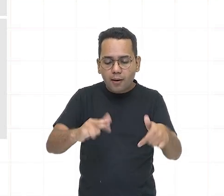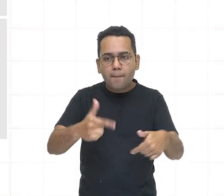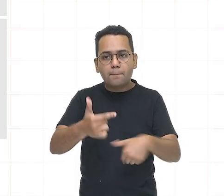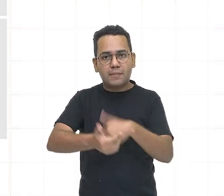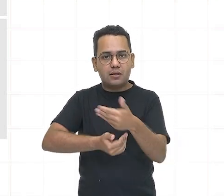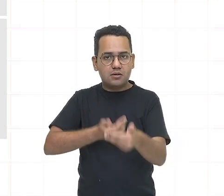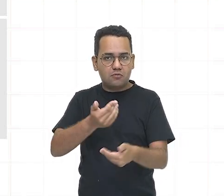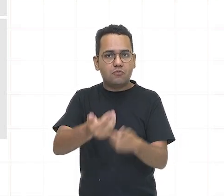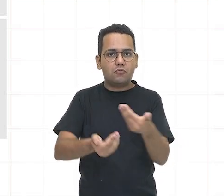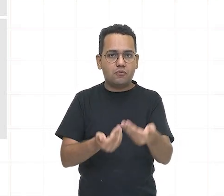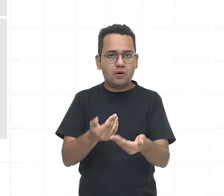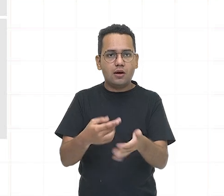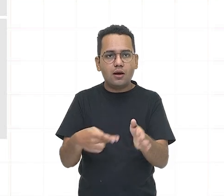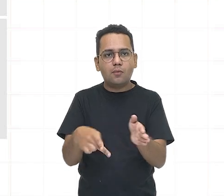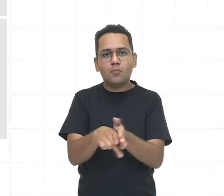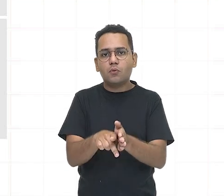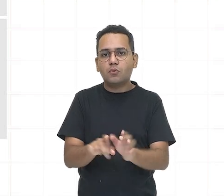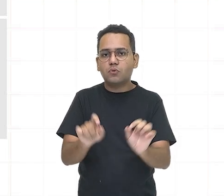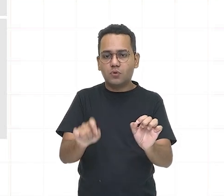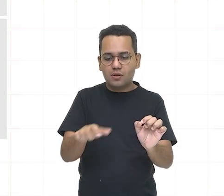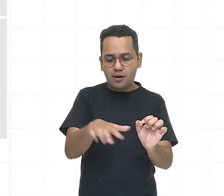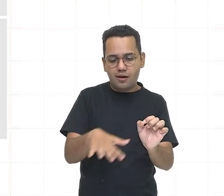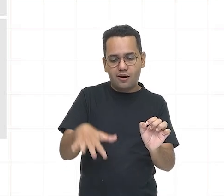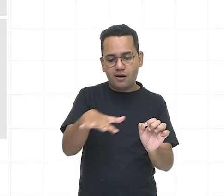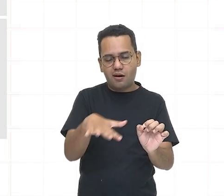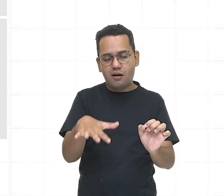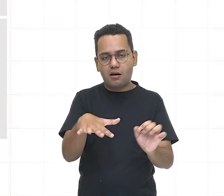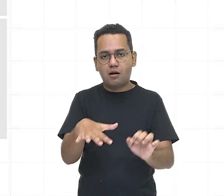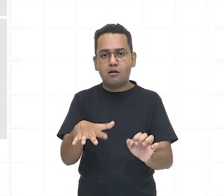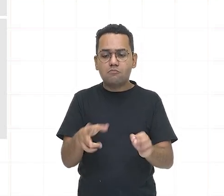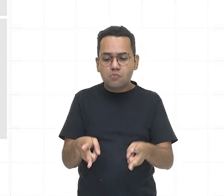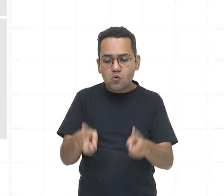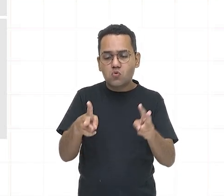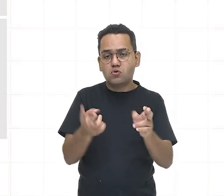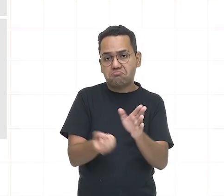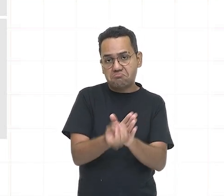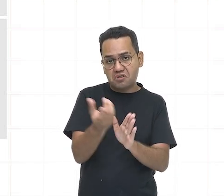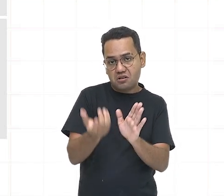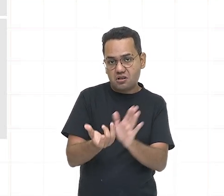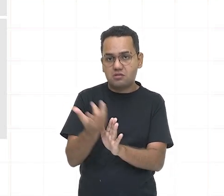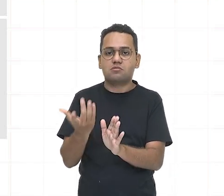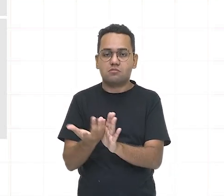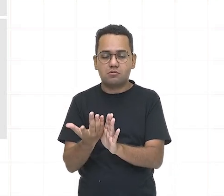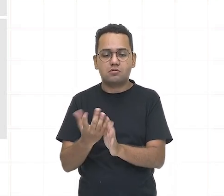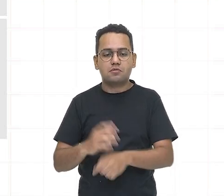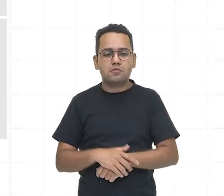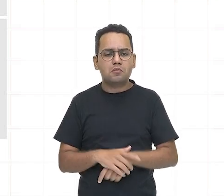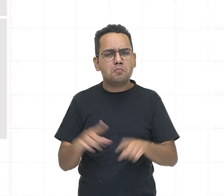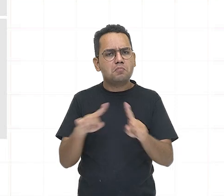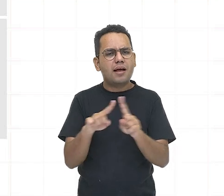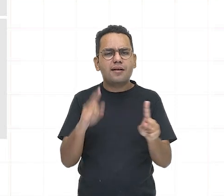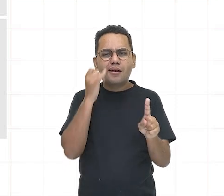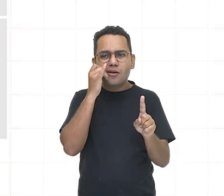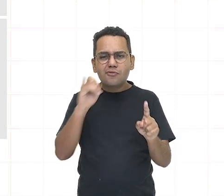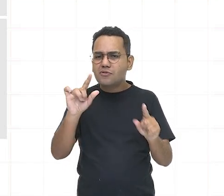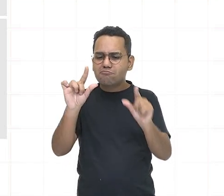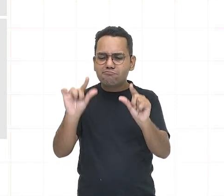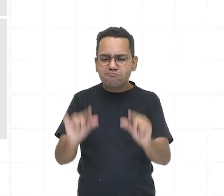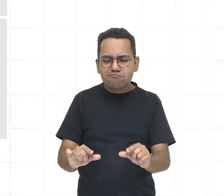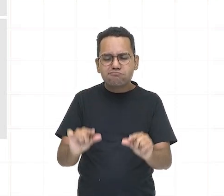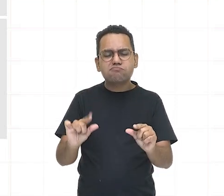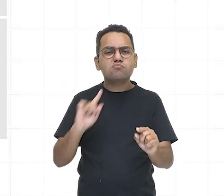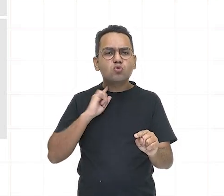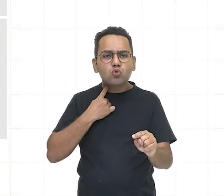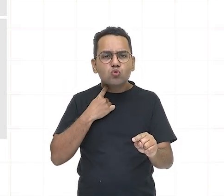para manter aquela área fazendo suas atividades, porém que não degrade tanto aí